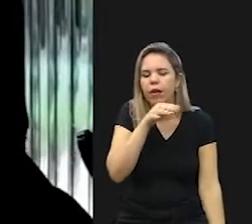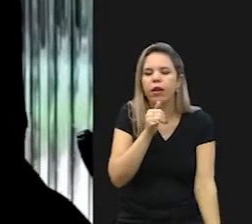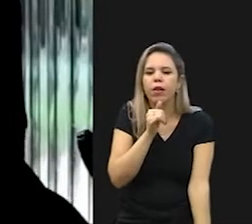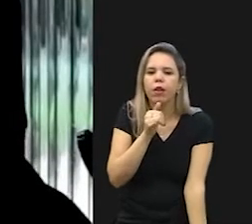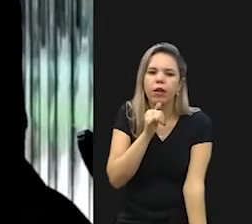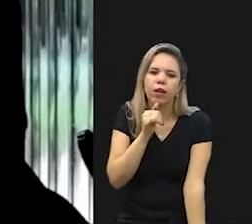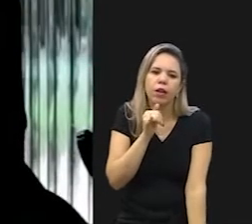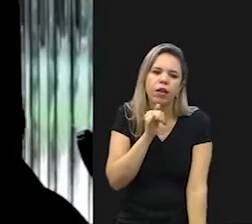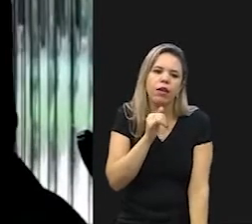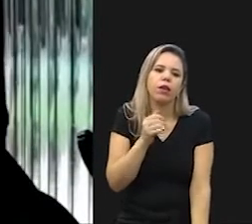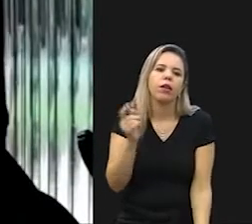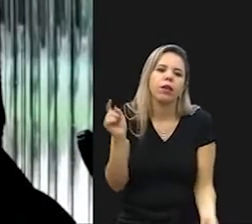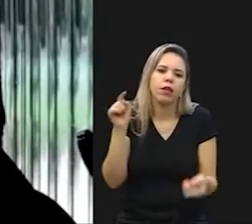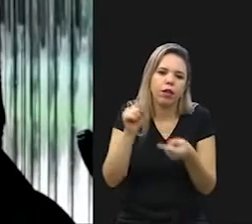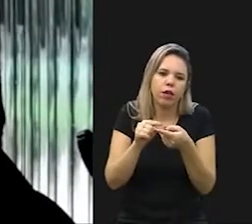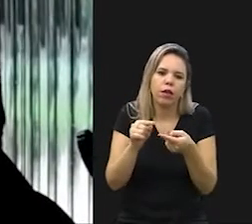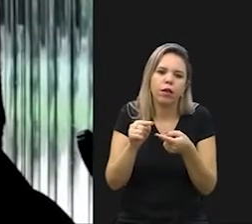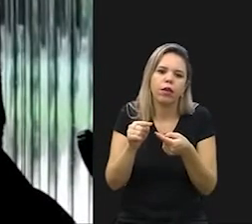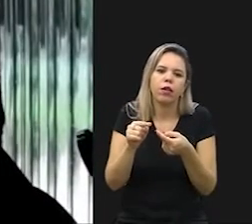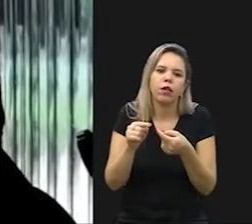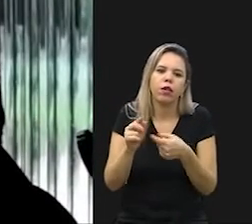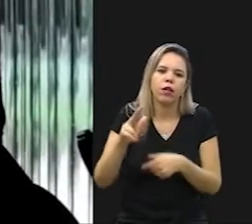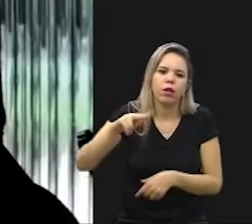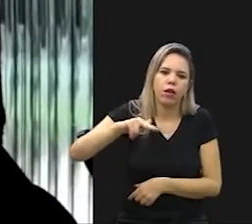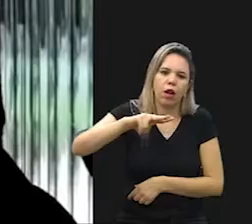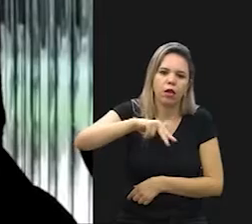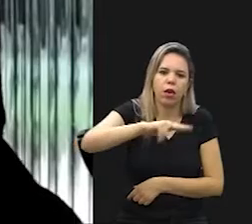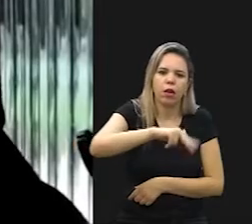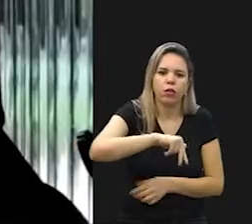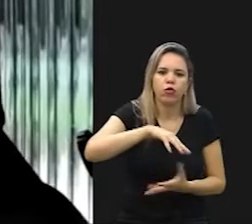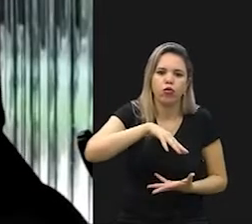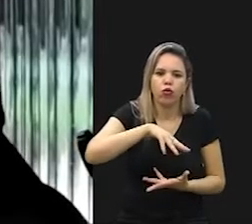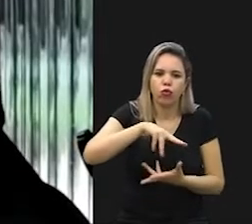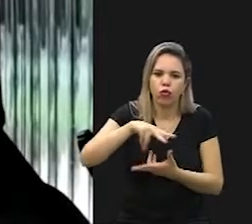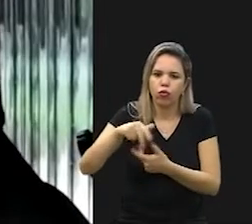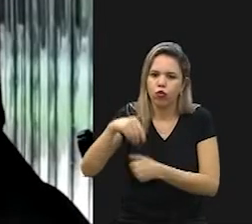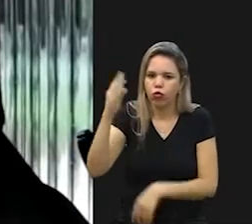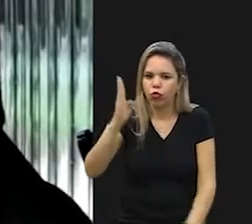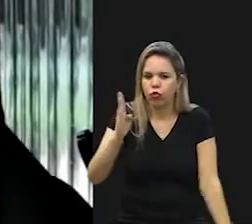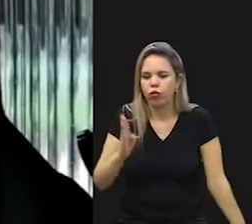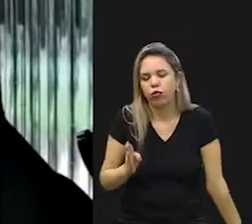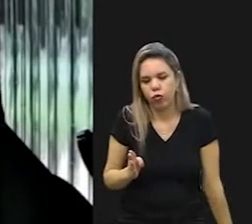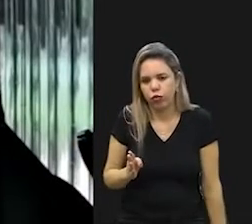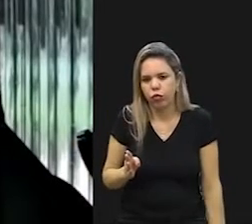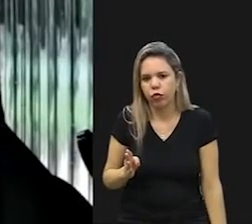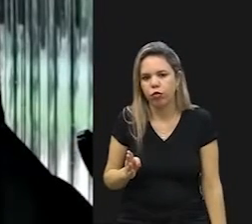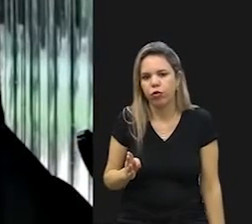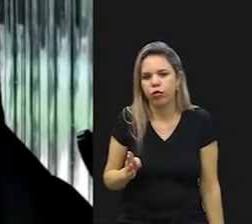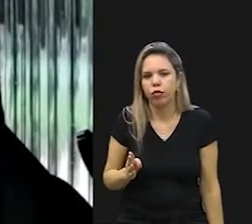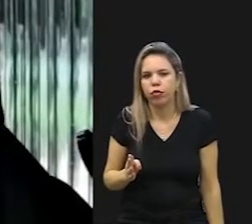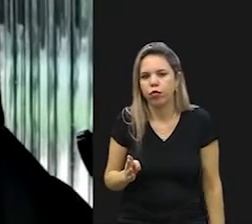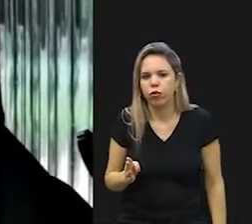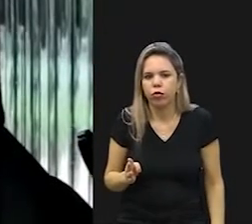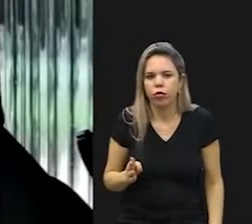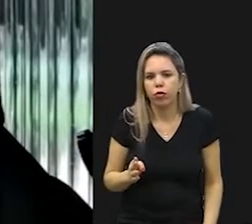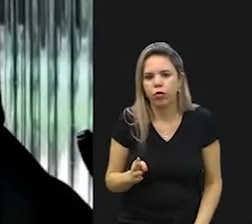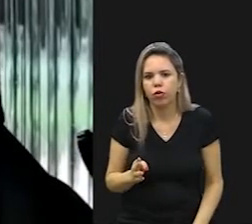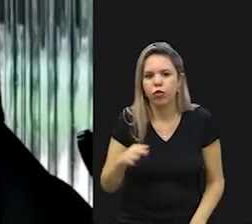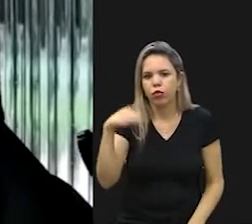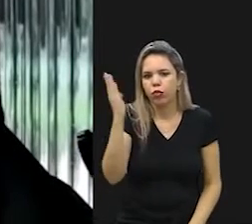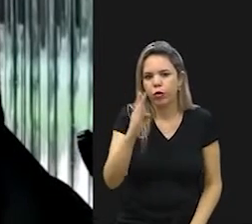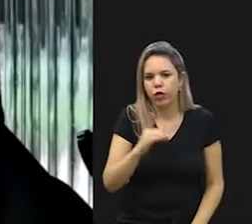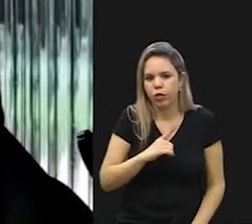exemplo, eu fotografei um dos menores lagartos do mundo, um dos menores lagartos do Brasil, inclusive. Aqui a gente, no Brasil, a gente